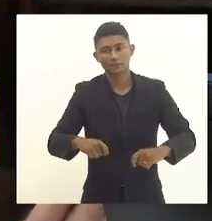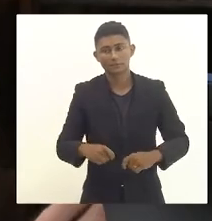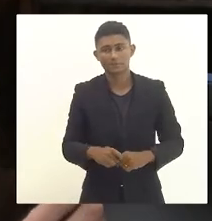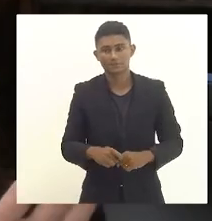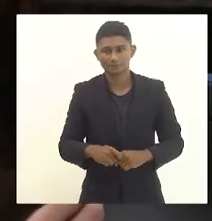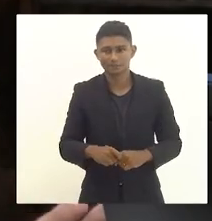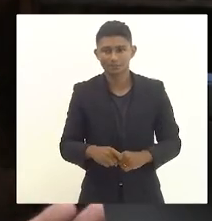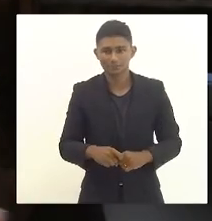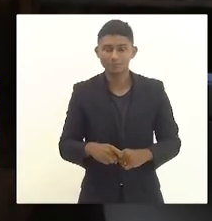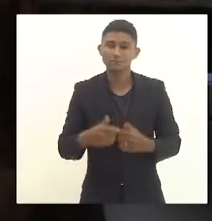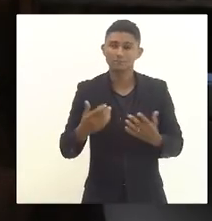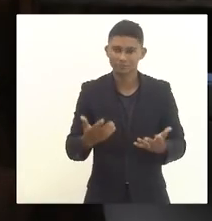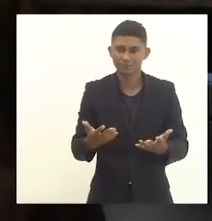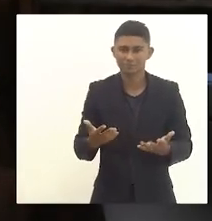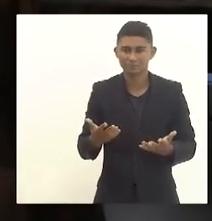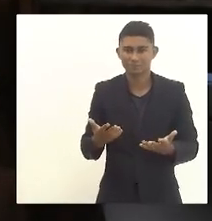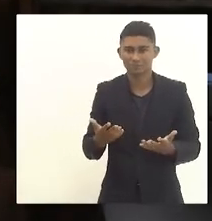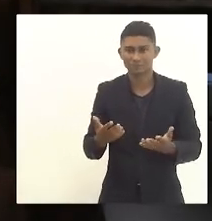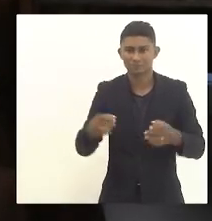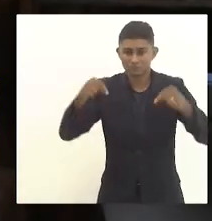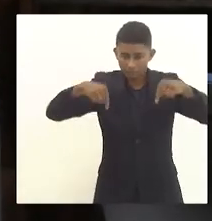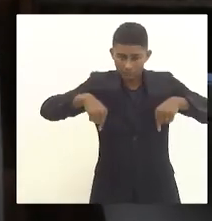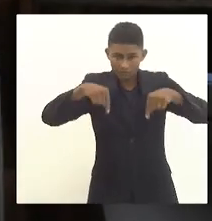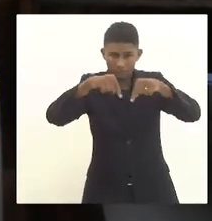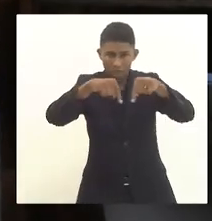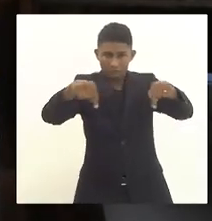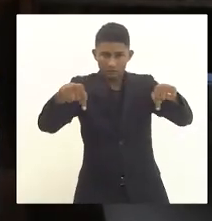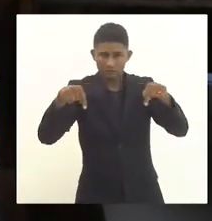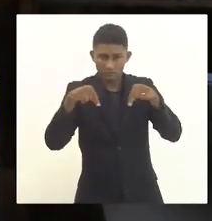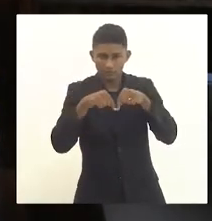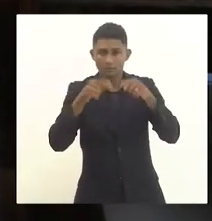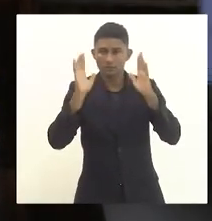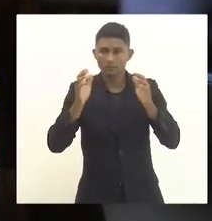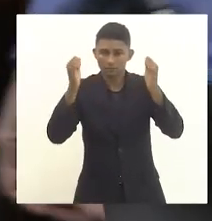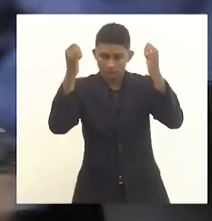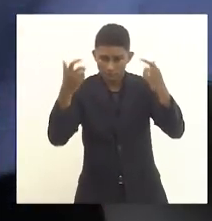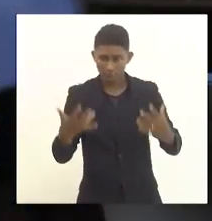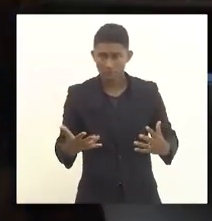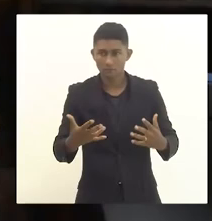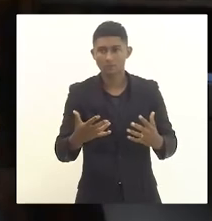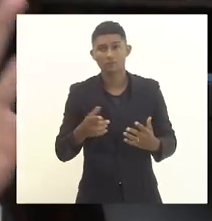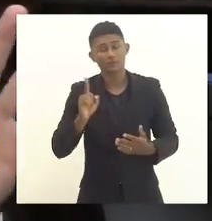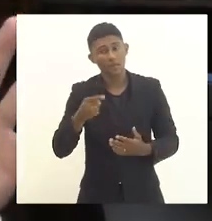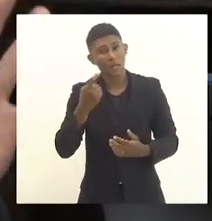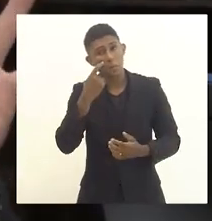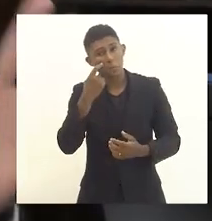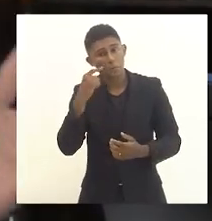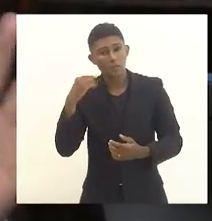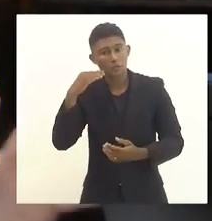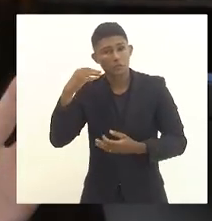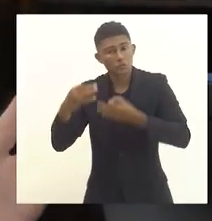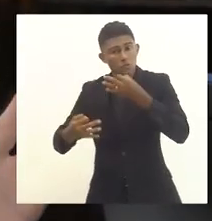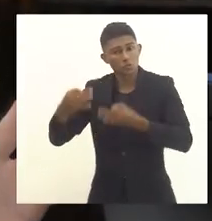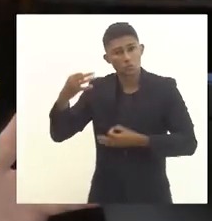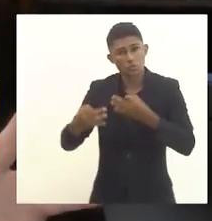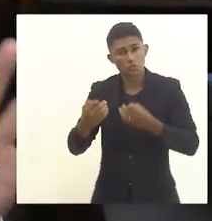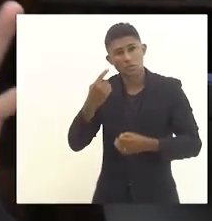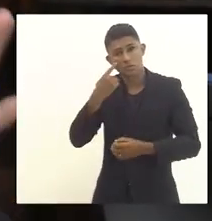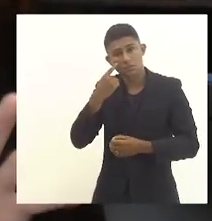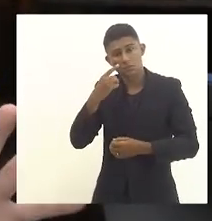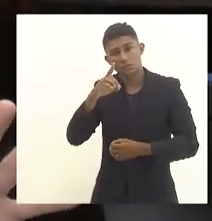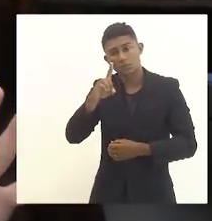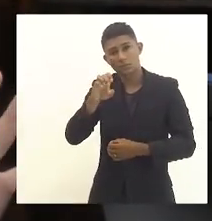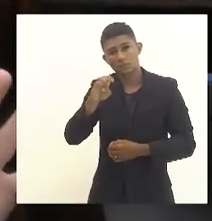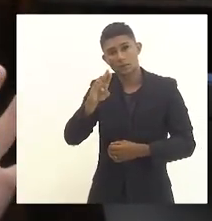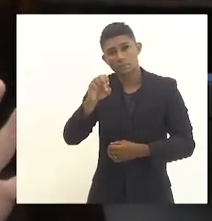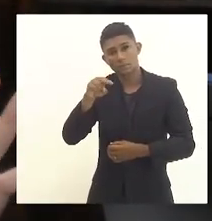foi exposto nessa sala hoje foi dito. Ou pela modelagem jurídica, eventualmente, né, da emissão de debêntures, né, que